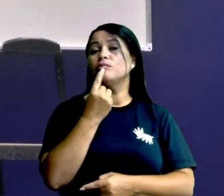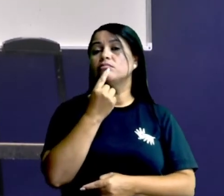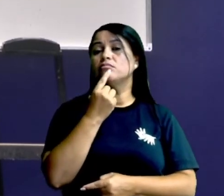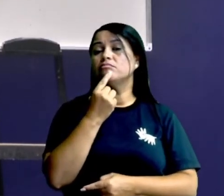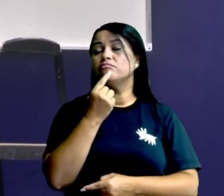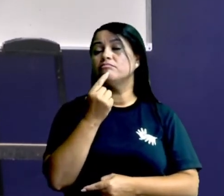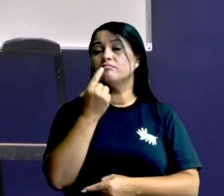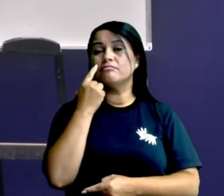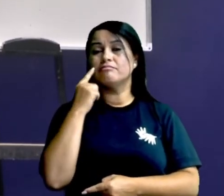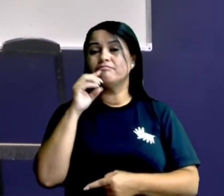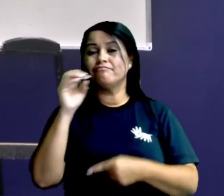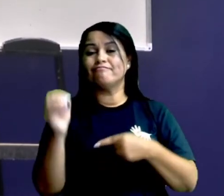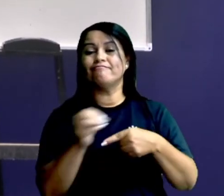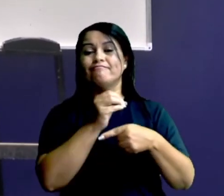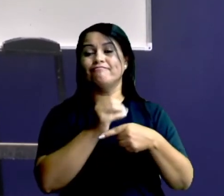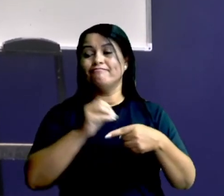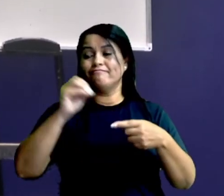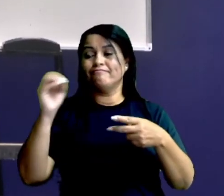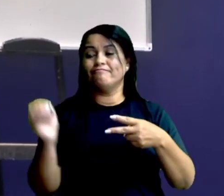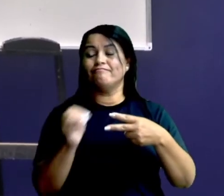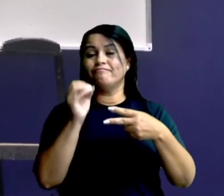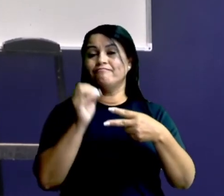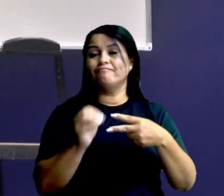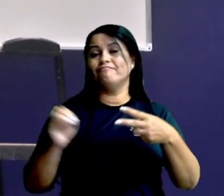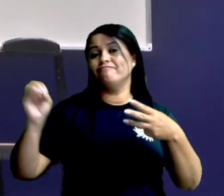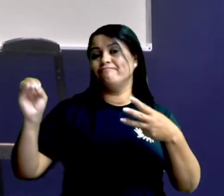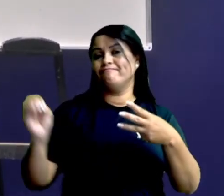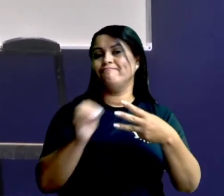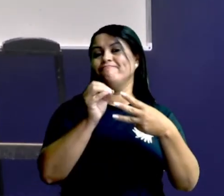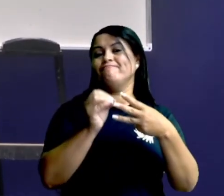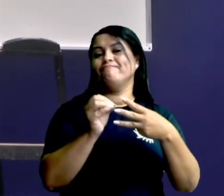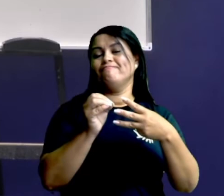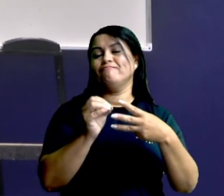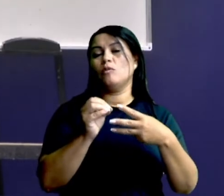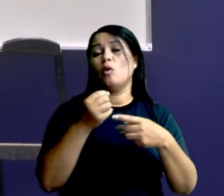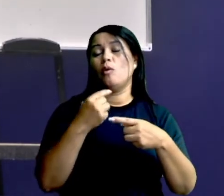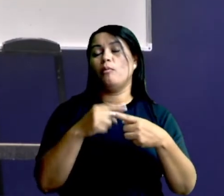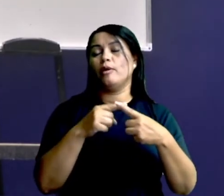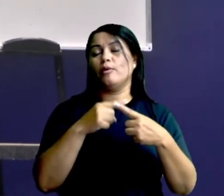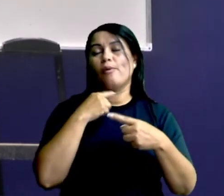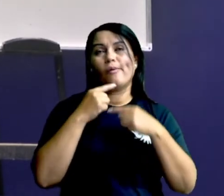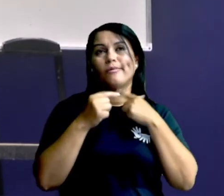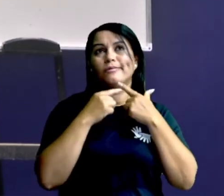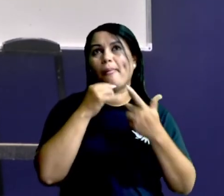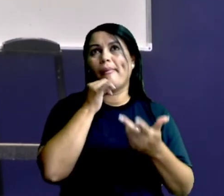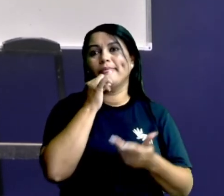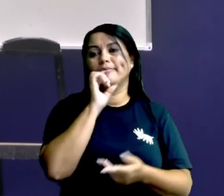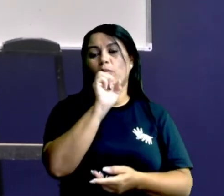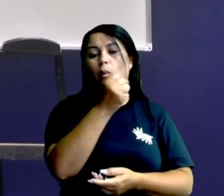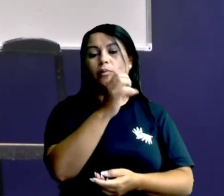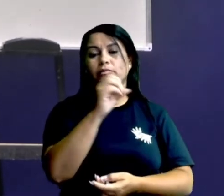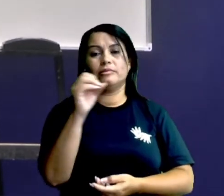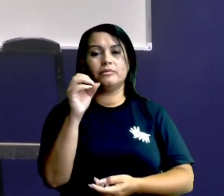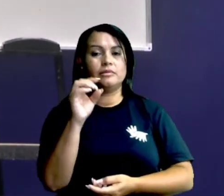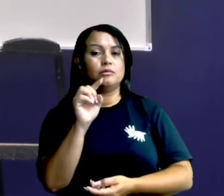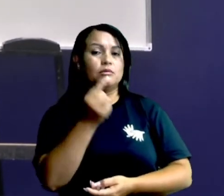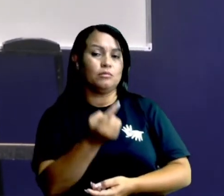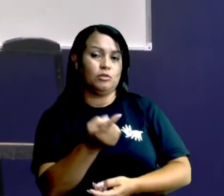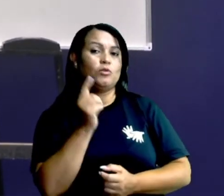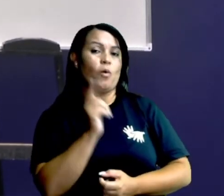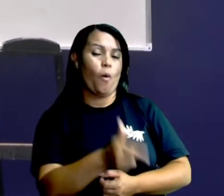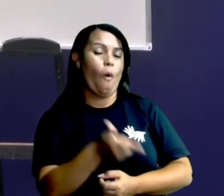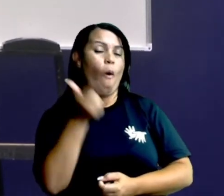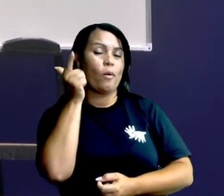um, trouxe mais outro. E vou acrescentar mais, ó, porque eu não consigo dividir 800 por 1000, mas eu